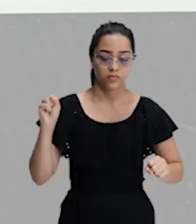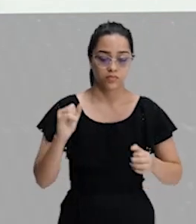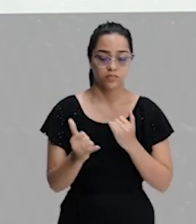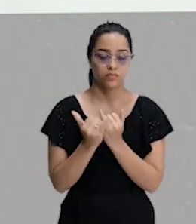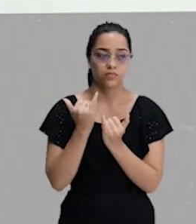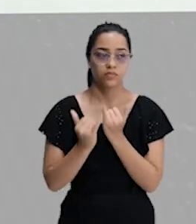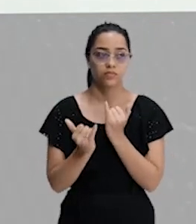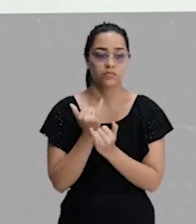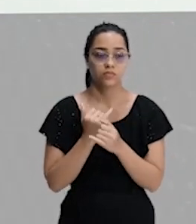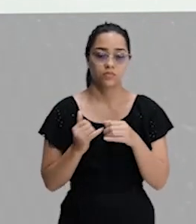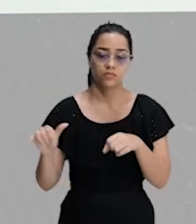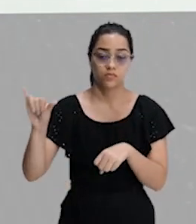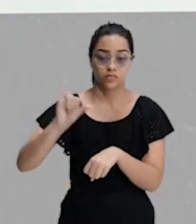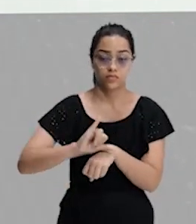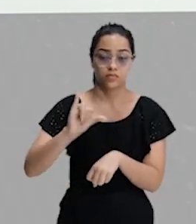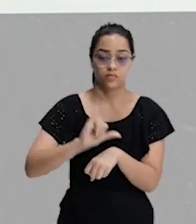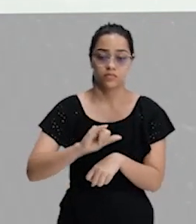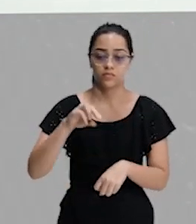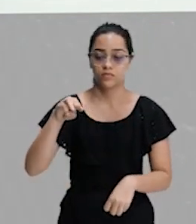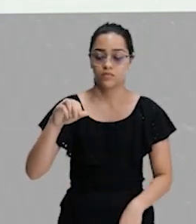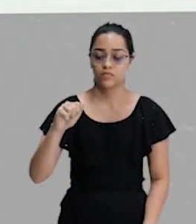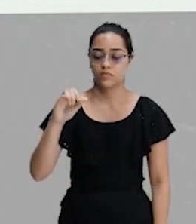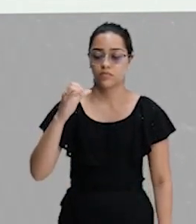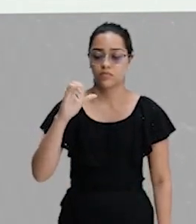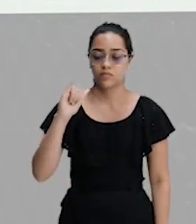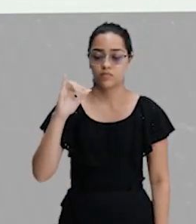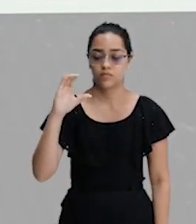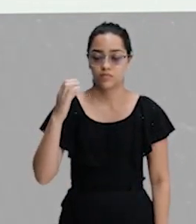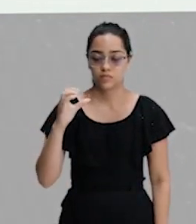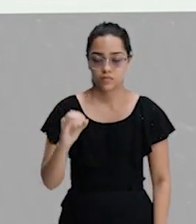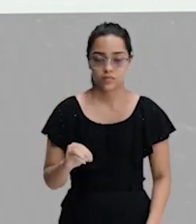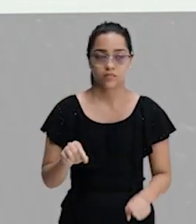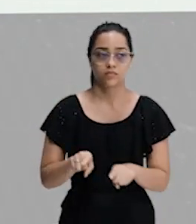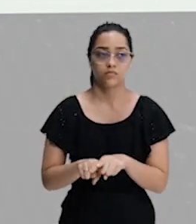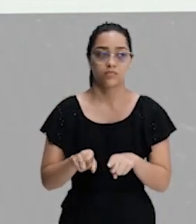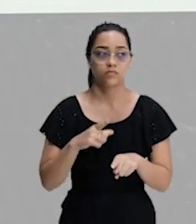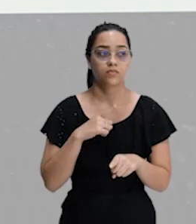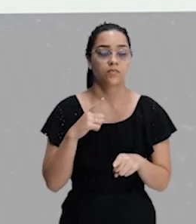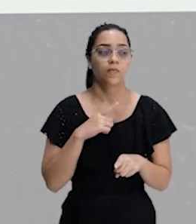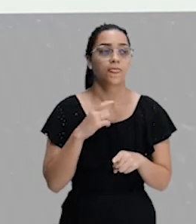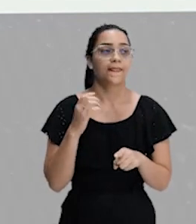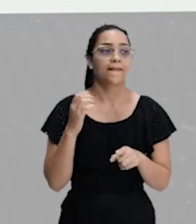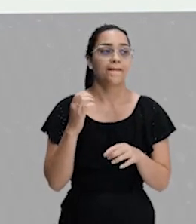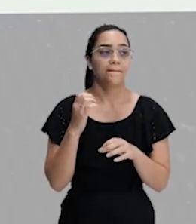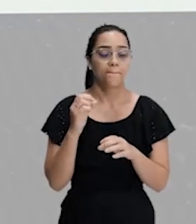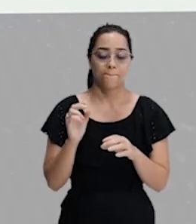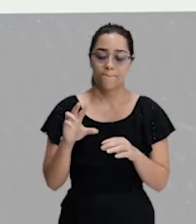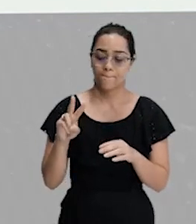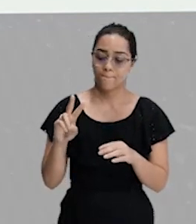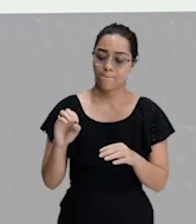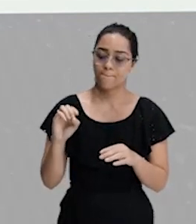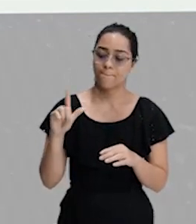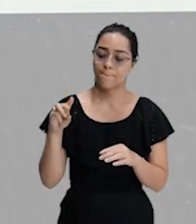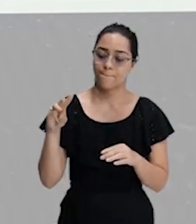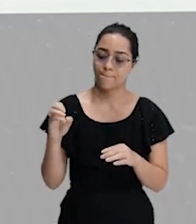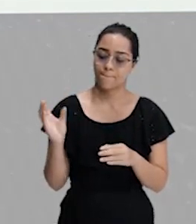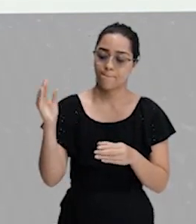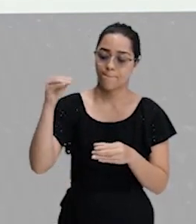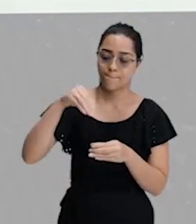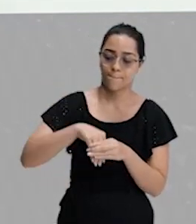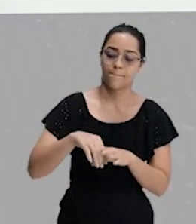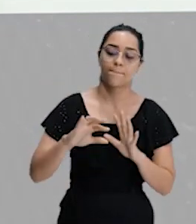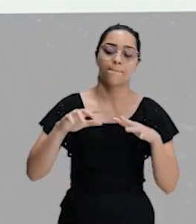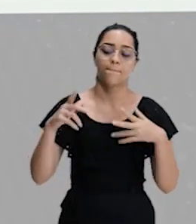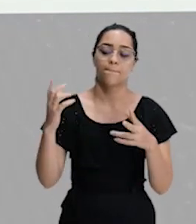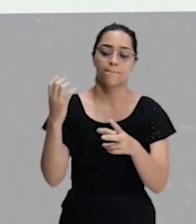um cilindro maciço, certo? E depois a gente calcula o volume da parte de dentro. E aí o que a gente faz com